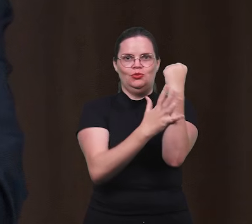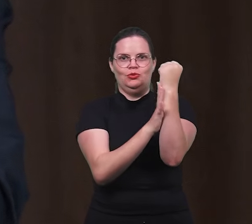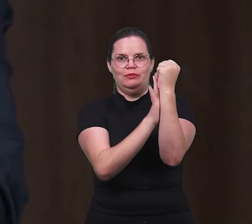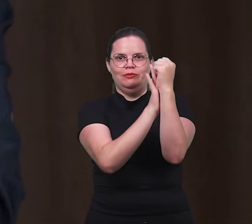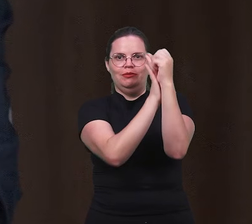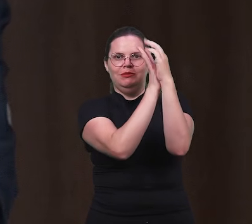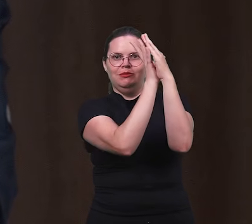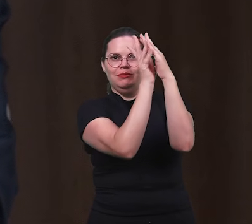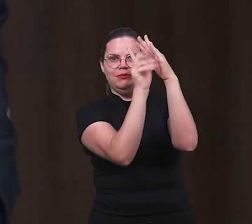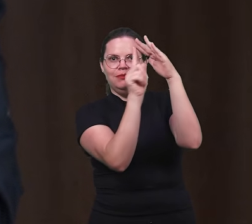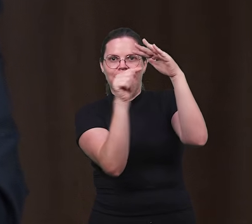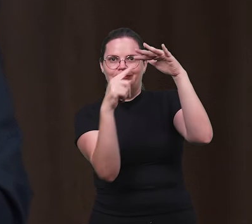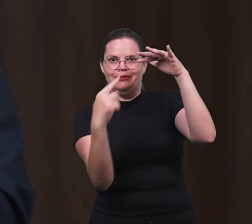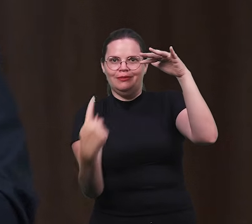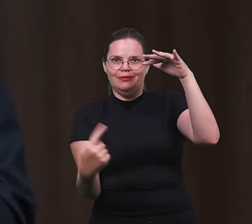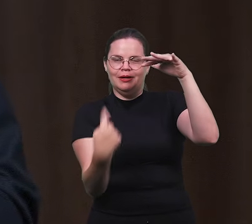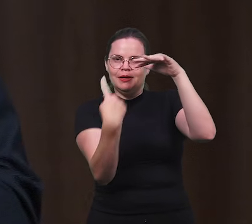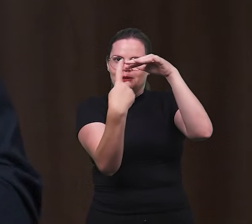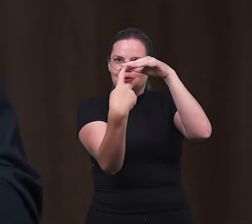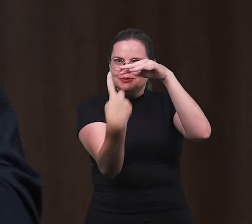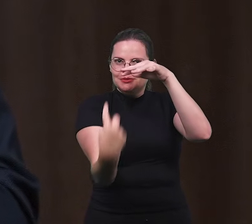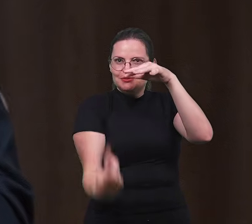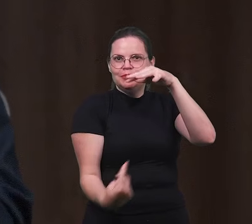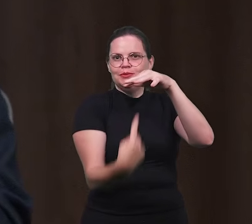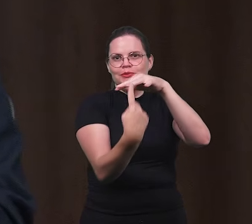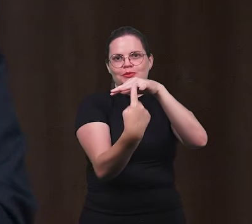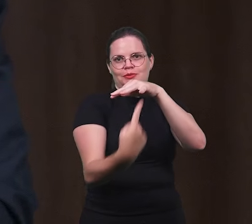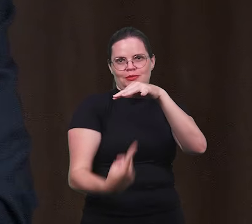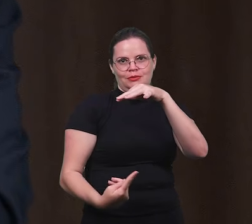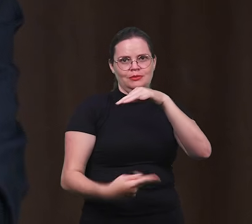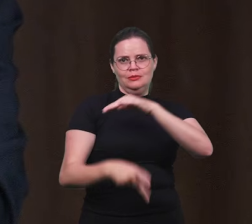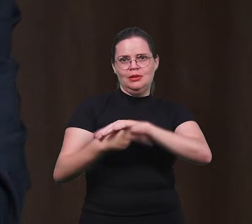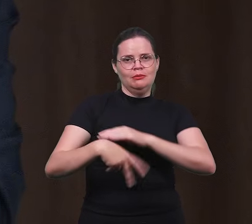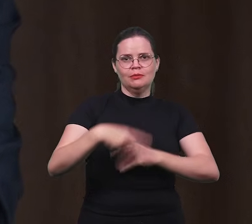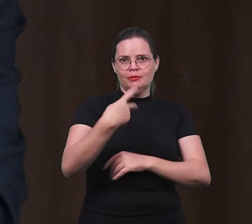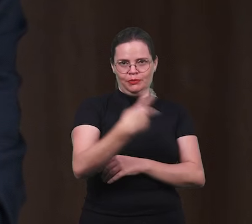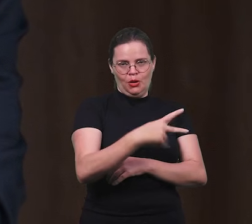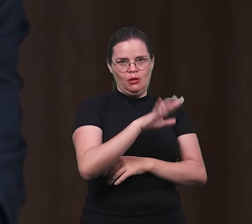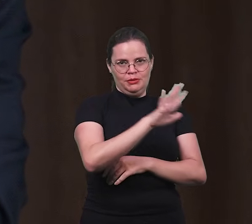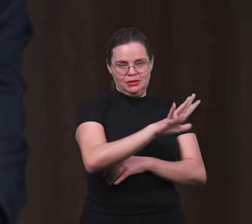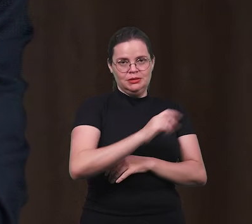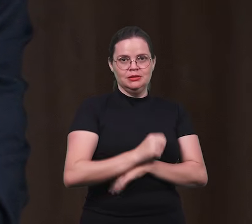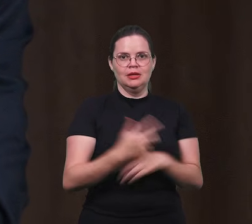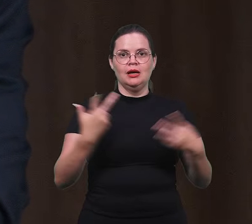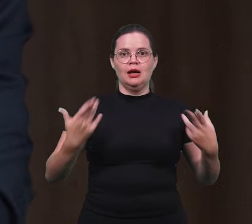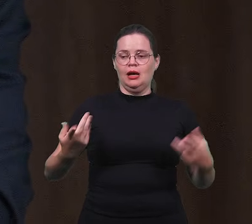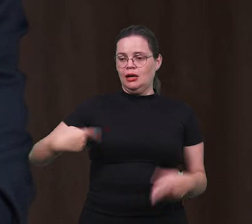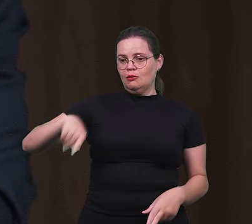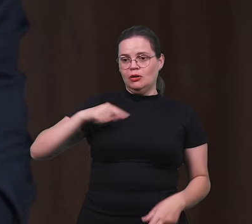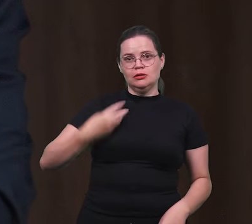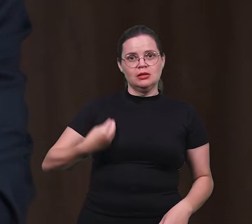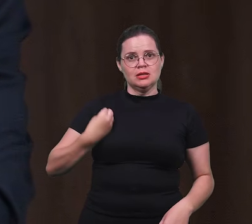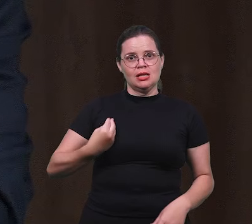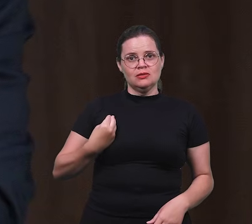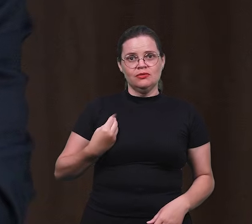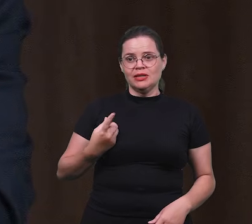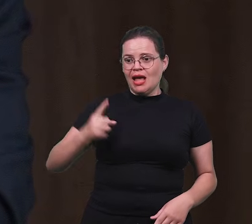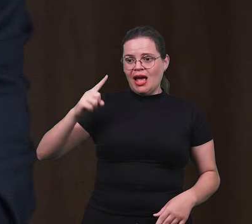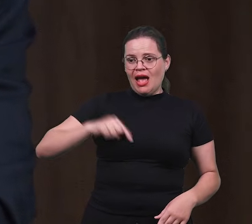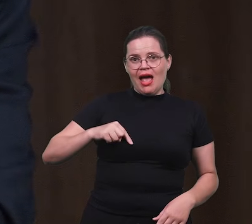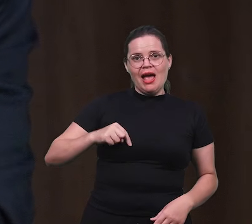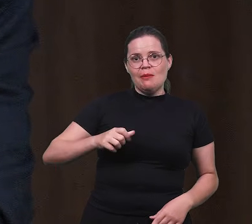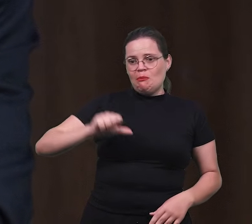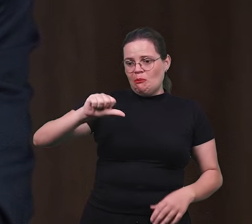não, porque nós herdamos de Adão uma natureza caída, terrena.